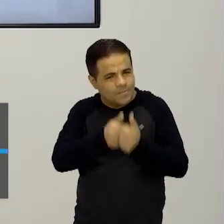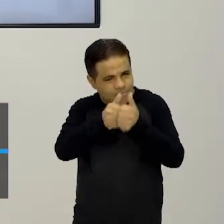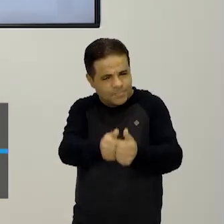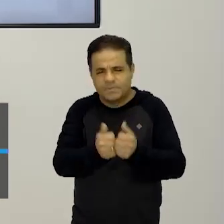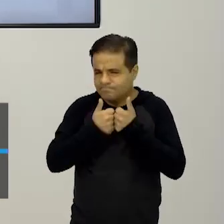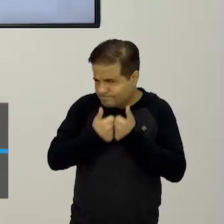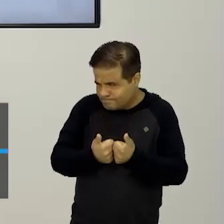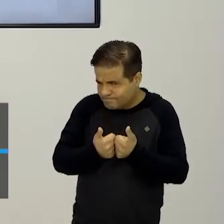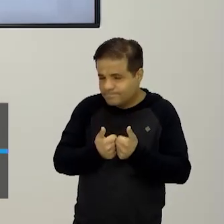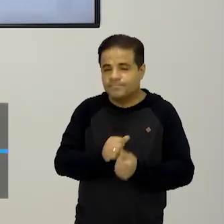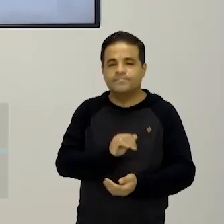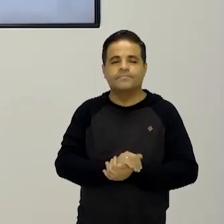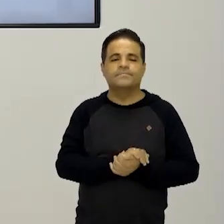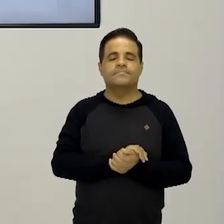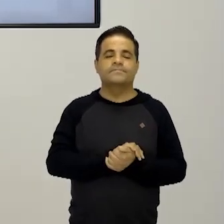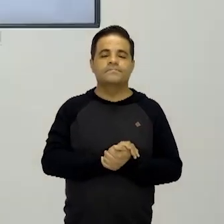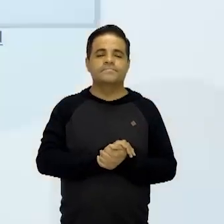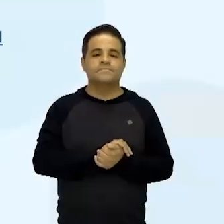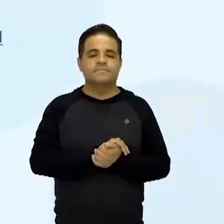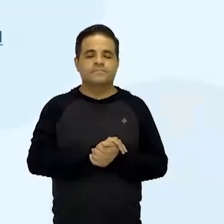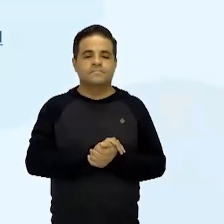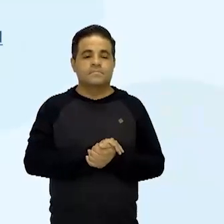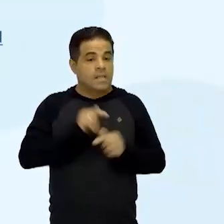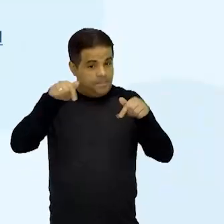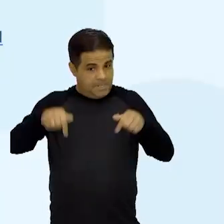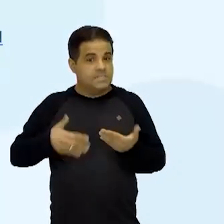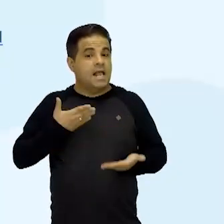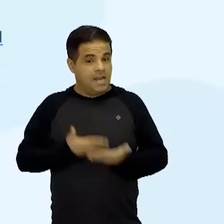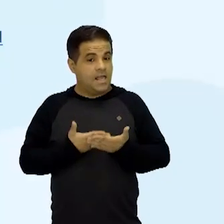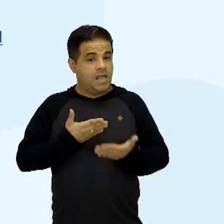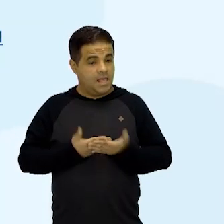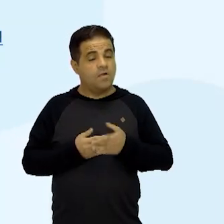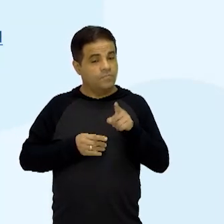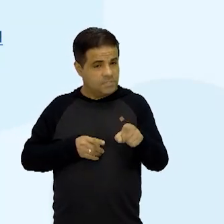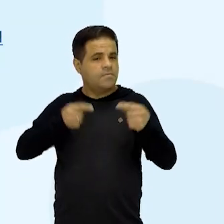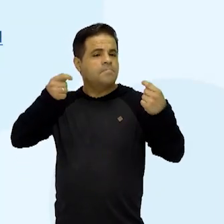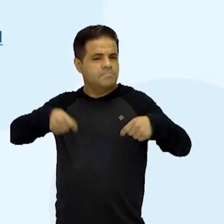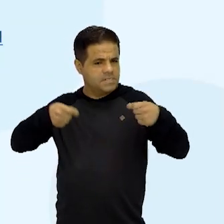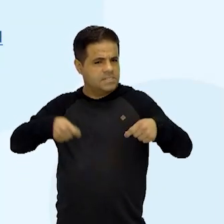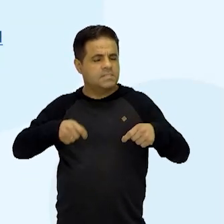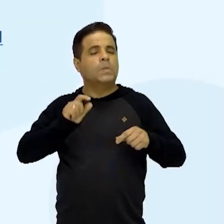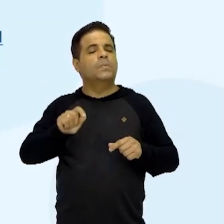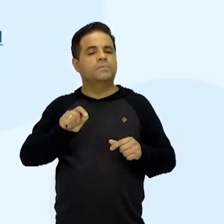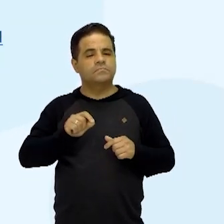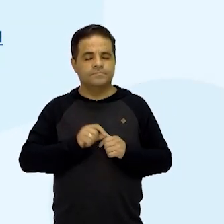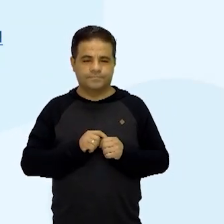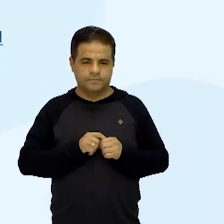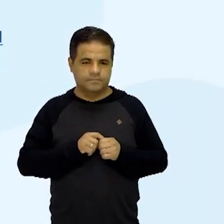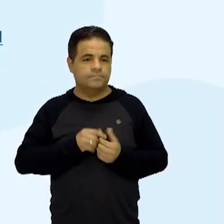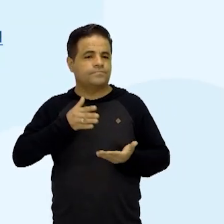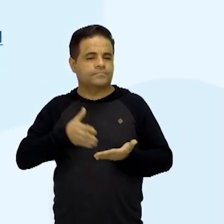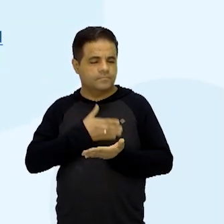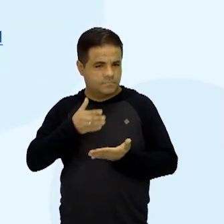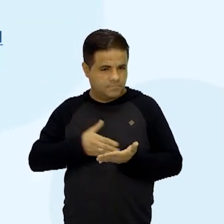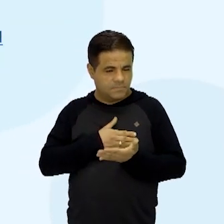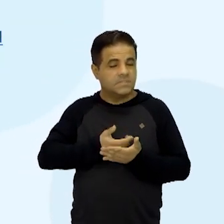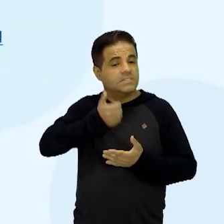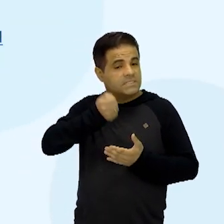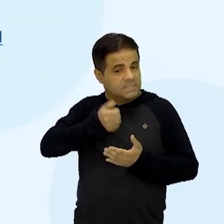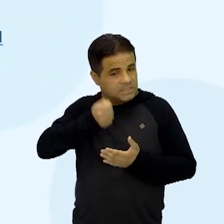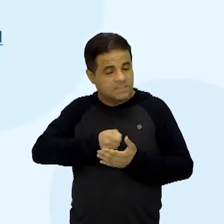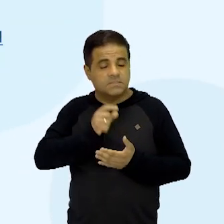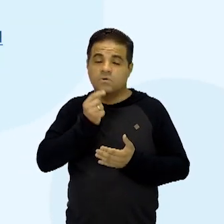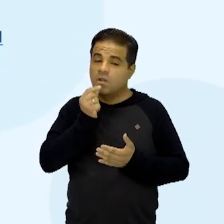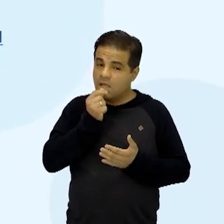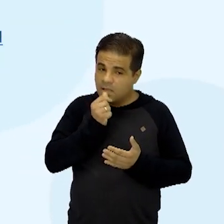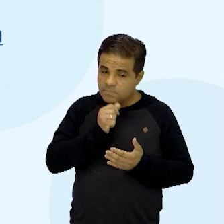Tá? For this class, you will need Para esta aula você irá precisar your notebook, do seu caderno, a pen or a pencil, uma caneta ou um